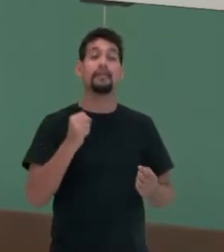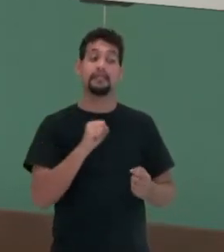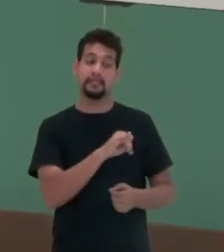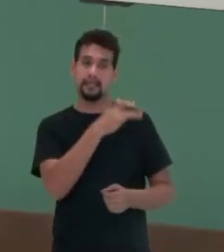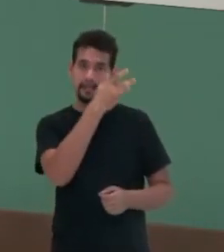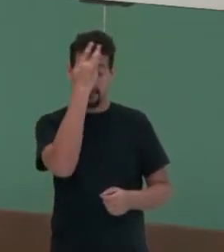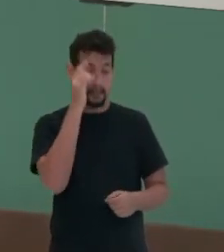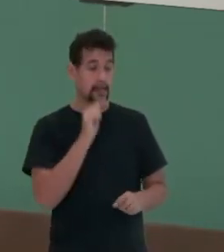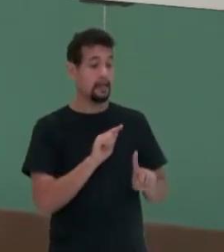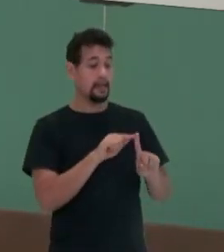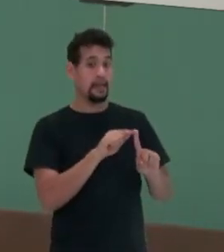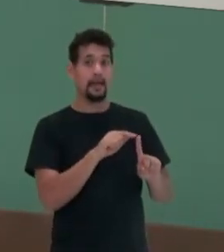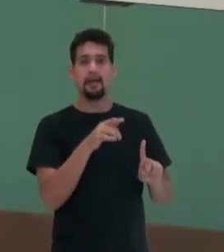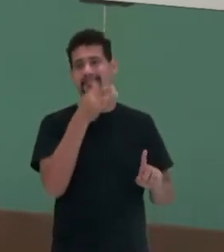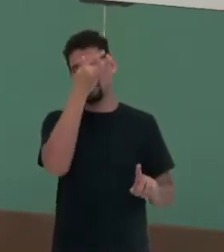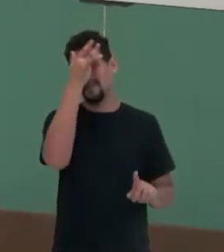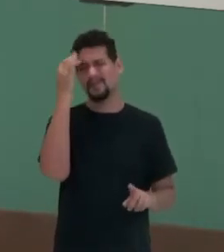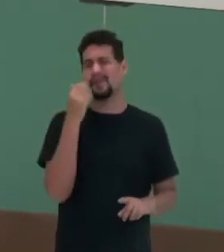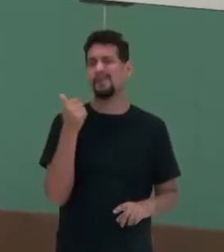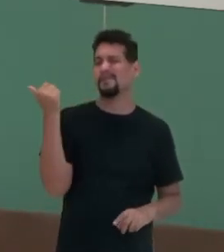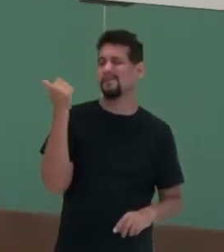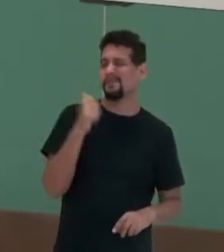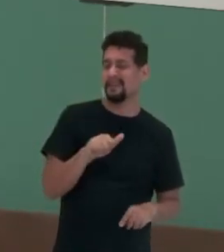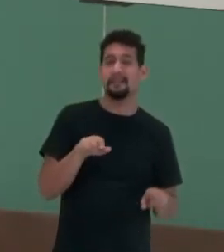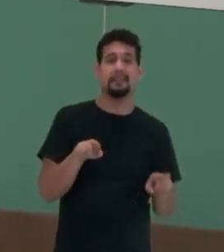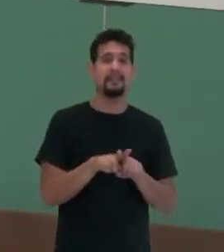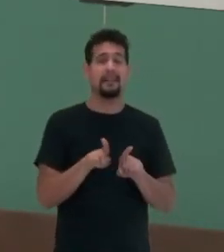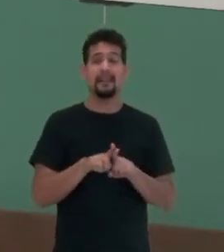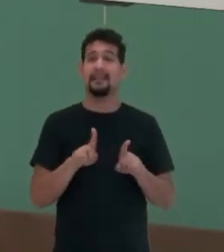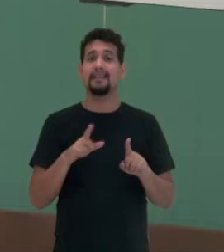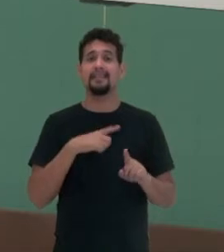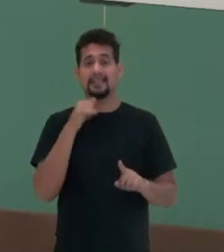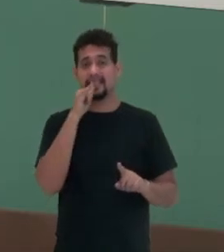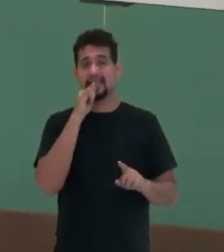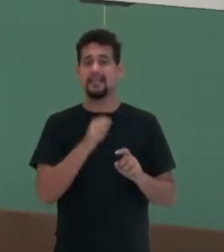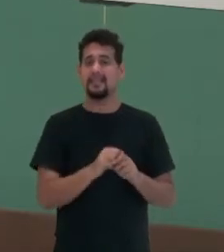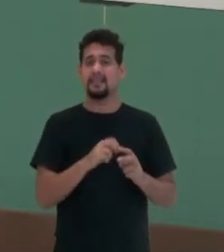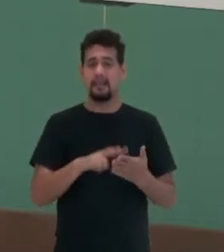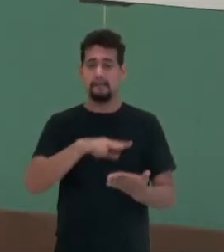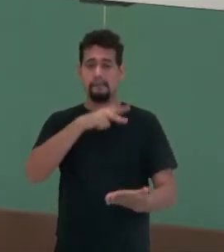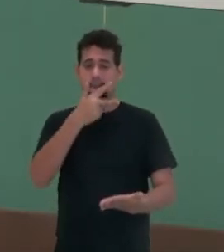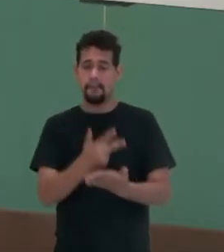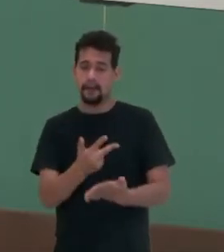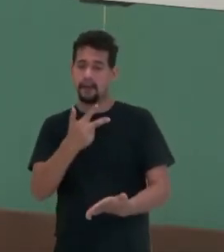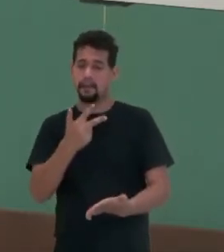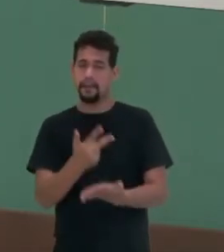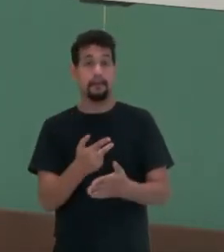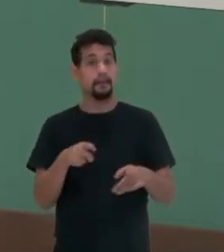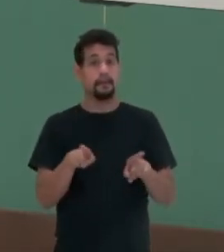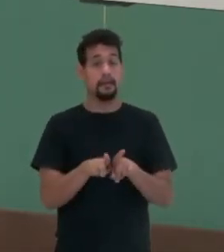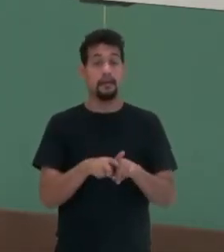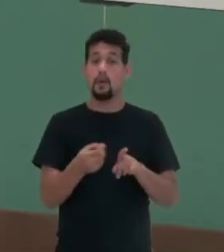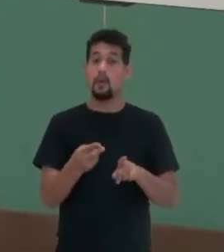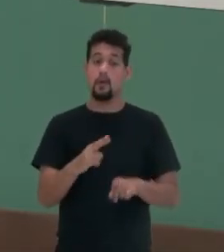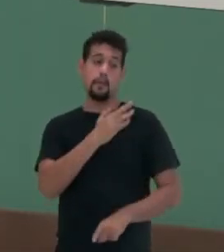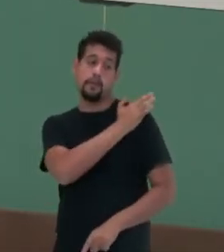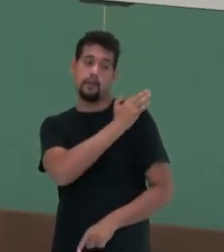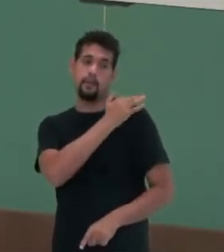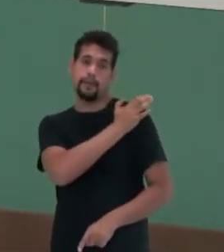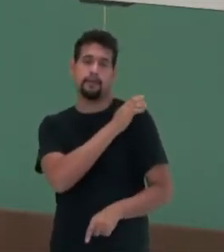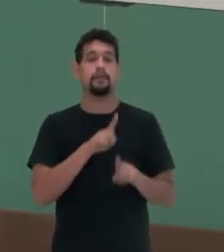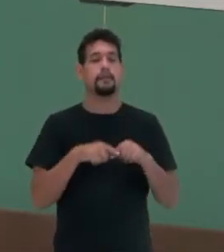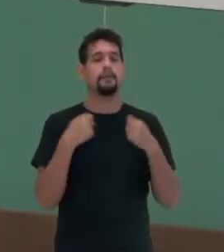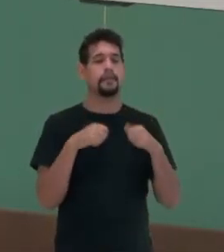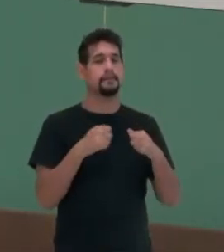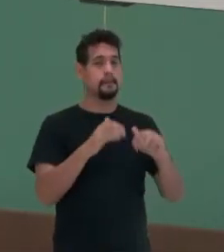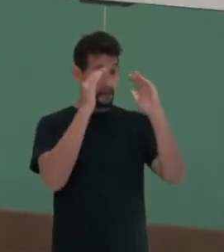desistência. No caso, a desistência se dá quando o lutador ele bate 2 vezes no tatame ou no corpo do rival. Isso é uma questão também de respeito,